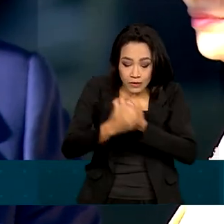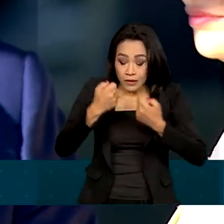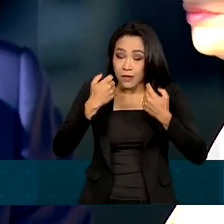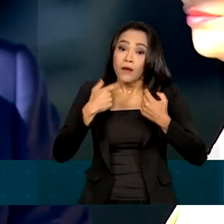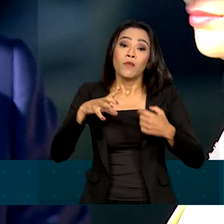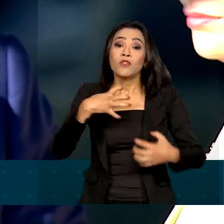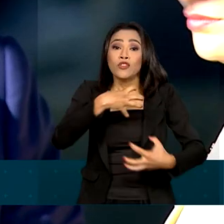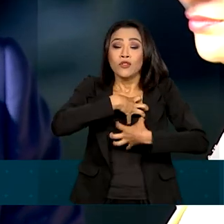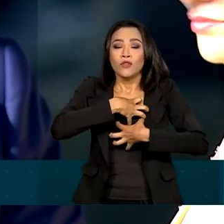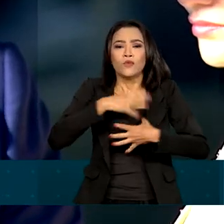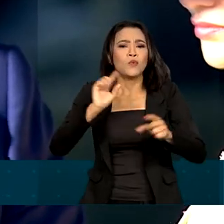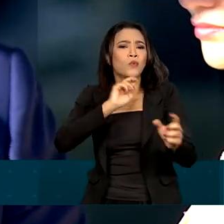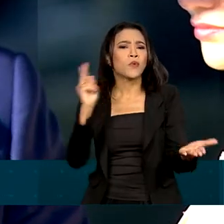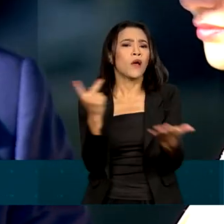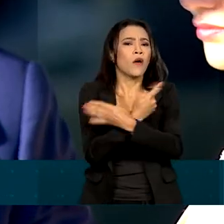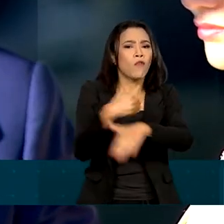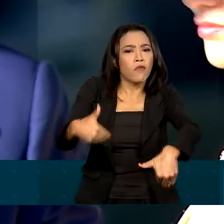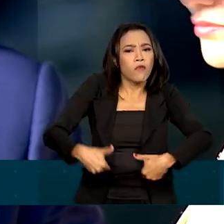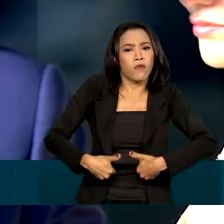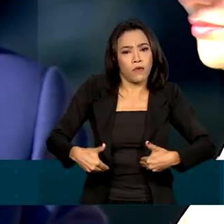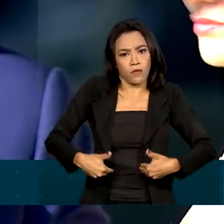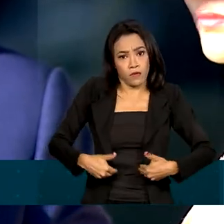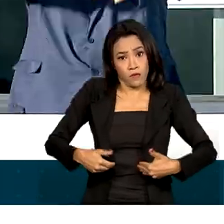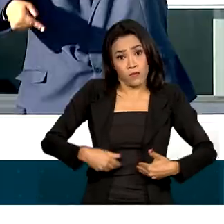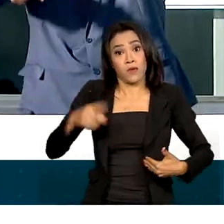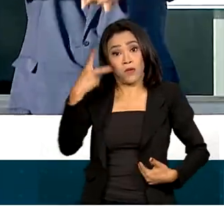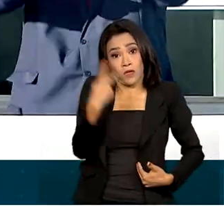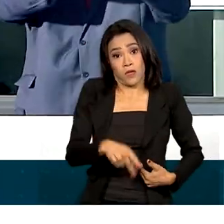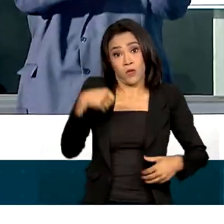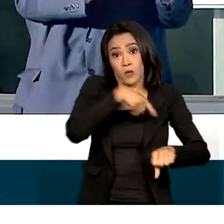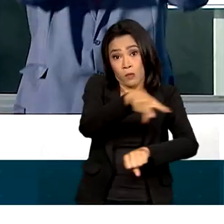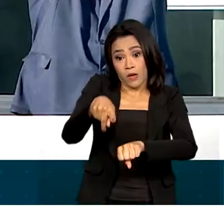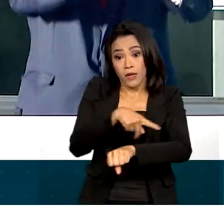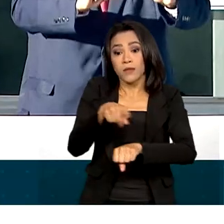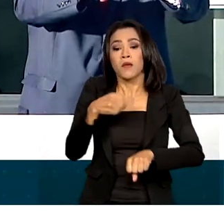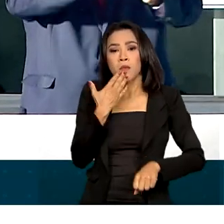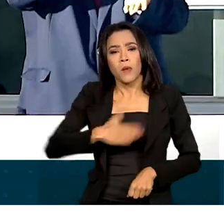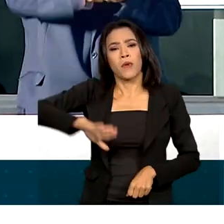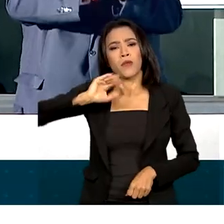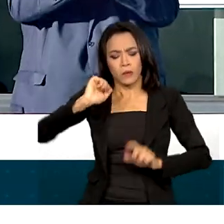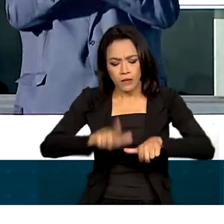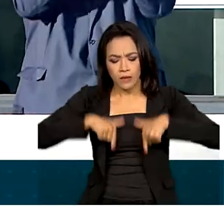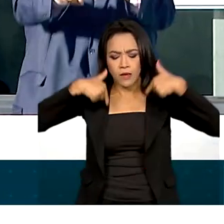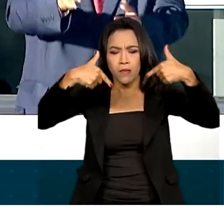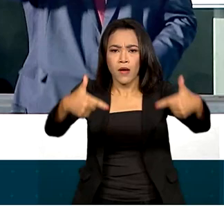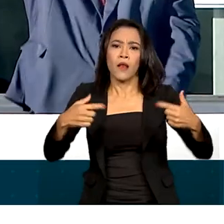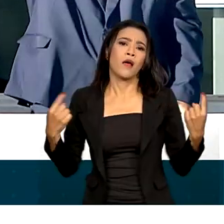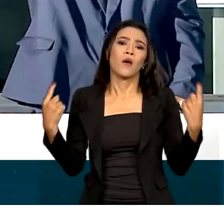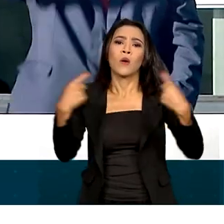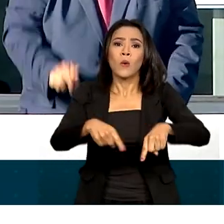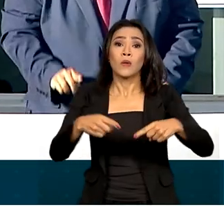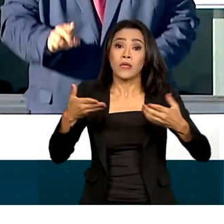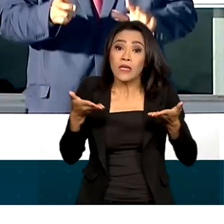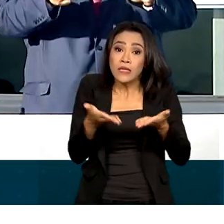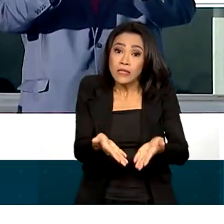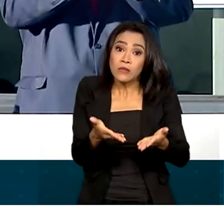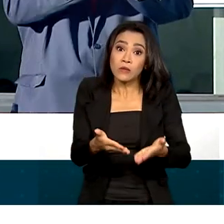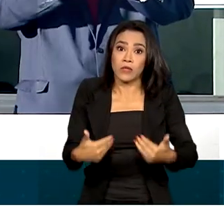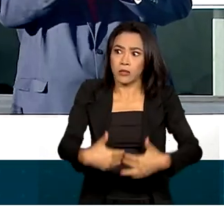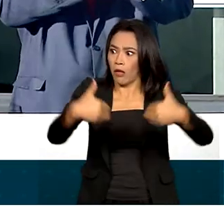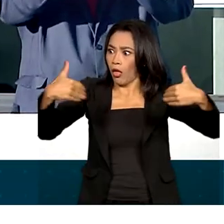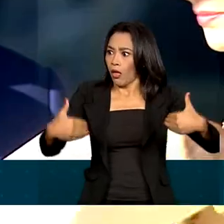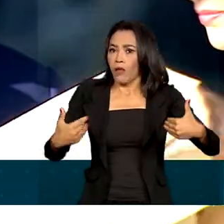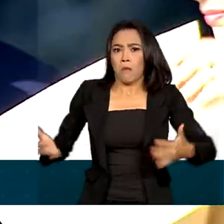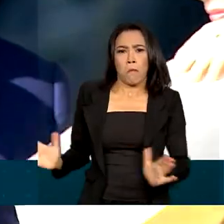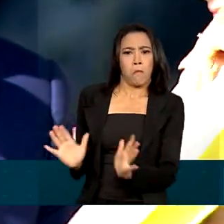de fome que atinge milhões de pessoas em todo o país. Ele prometeu trabalhar para combater o abismo existente entre ricos